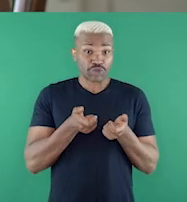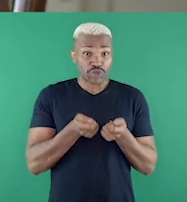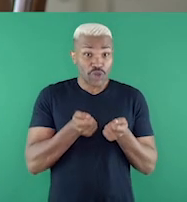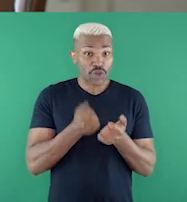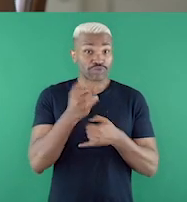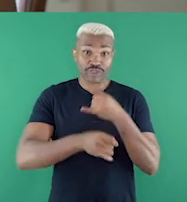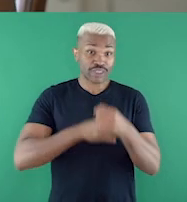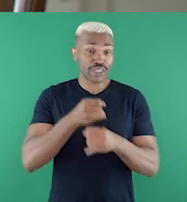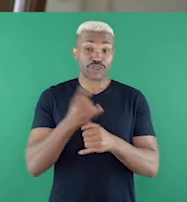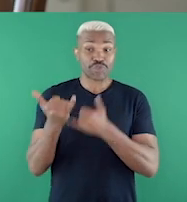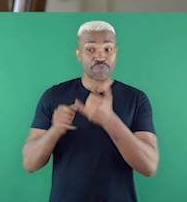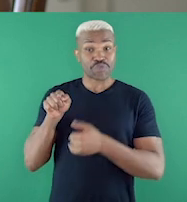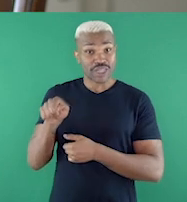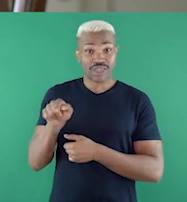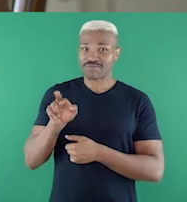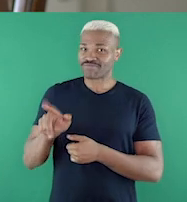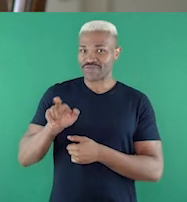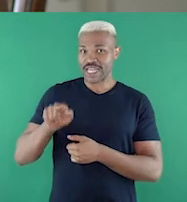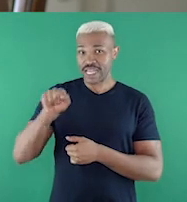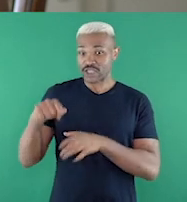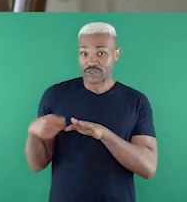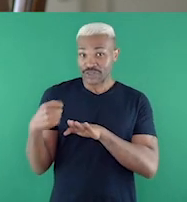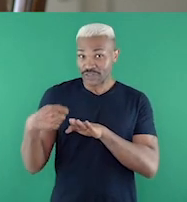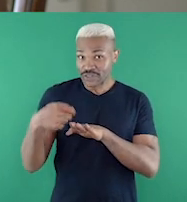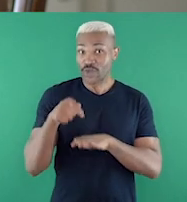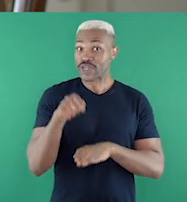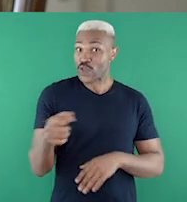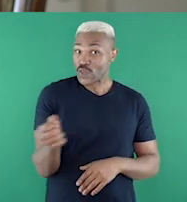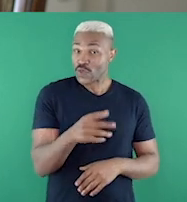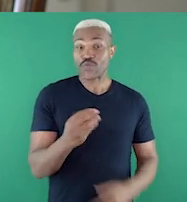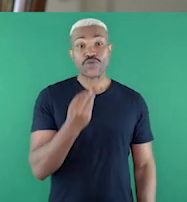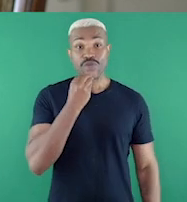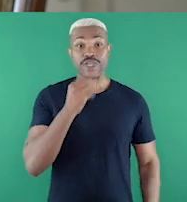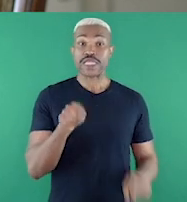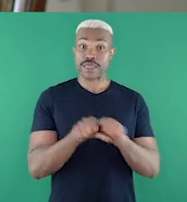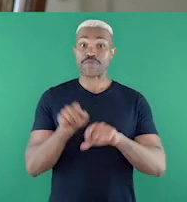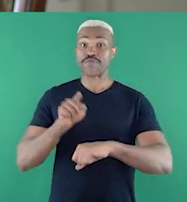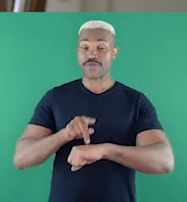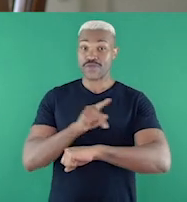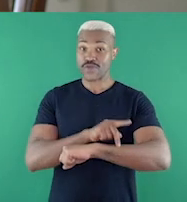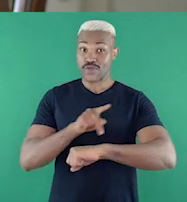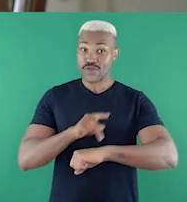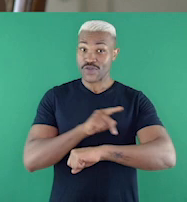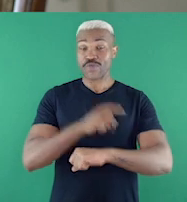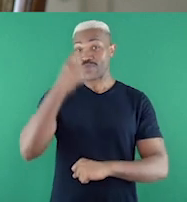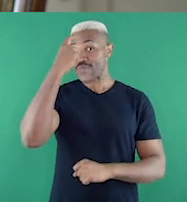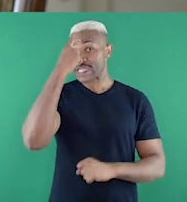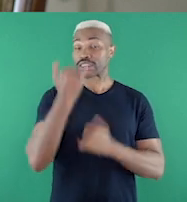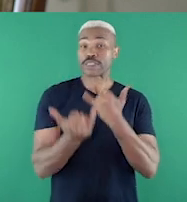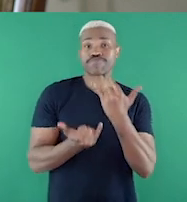eletrônicos, pouco brincam com esses brinquedos que são artesanais. Então, esta é uma outra possibilidade pedagógica também, de pensar